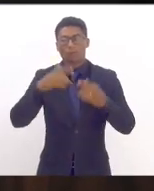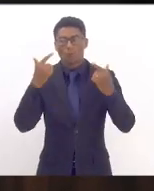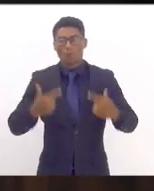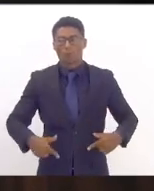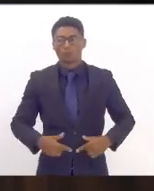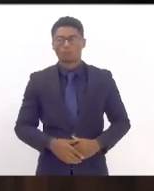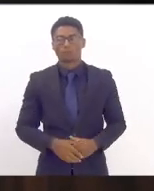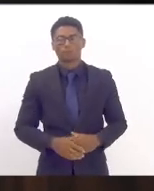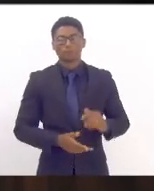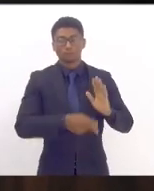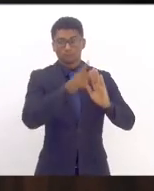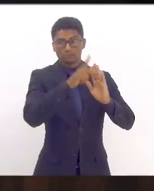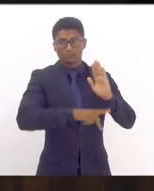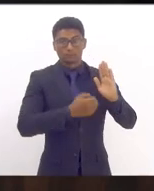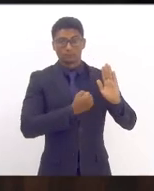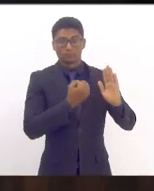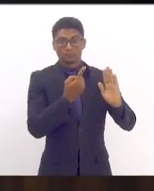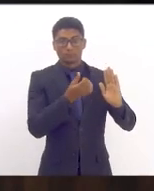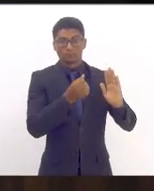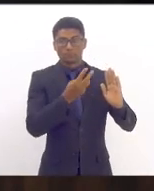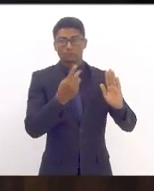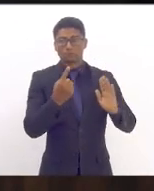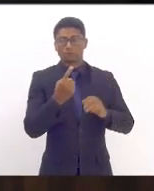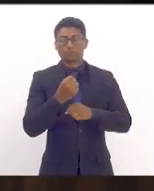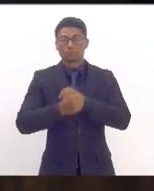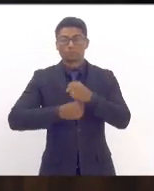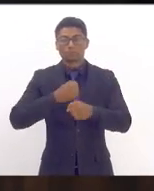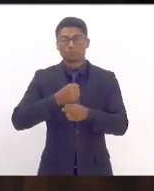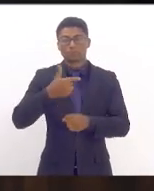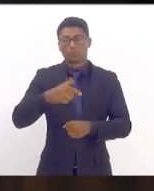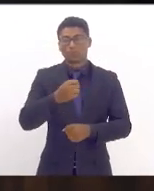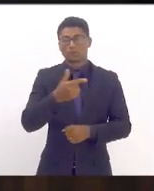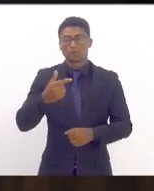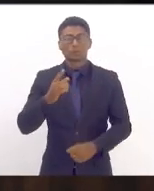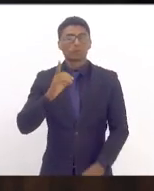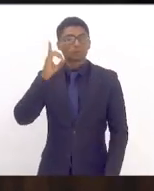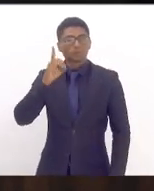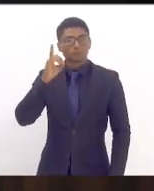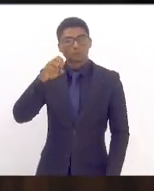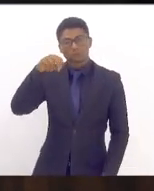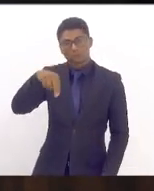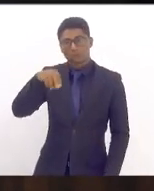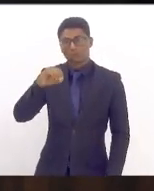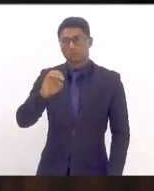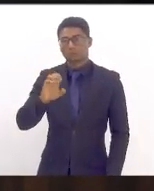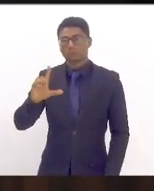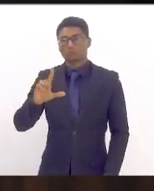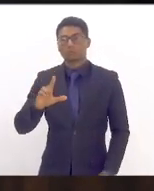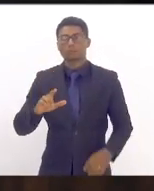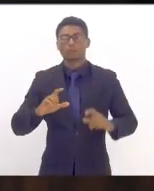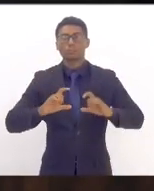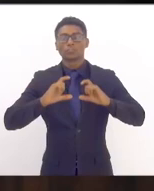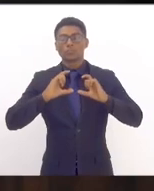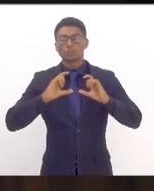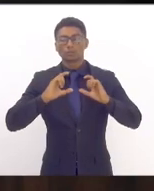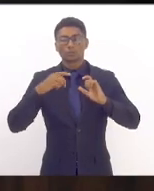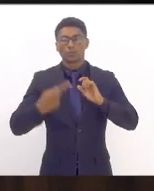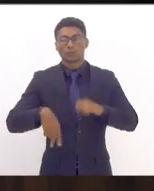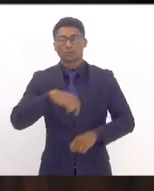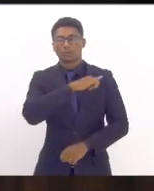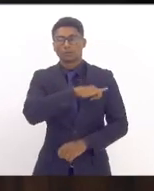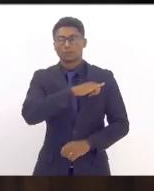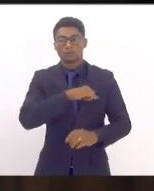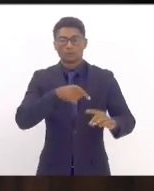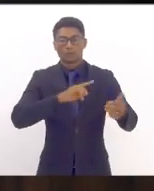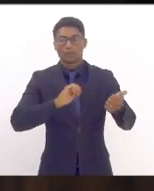prazer resolução 1638 22 de altura e deputado Noel de Carvalho consegue o título de benemel do Estado do Rio de Janeiro da Justiça um atleta